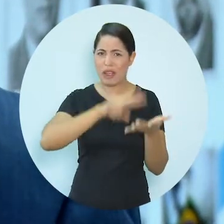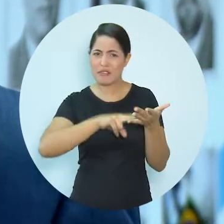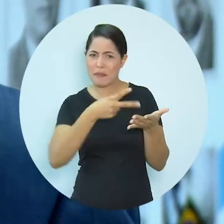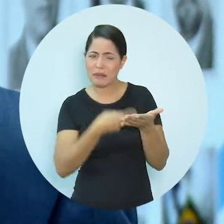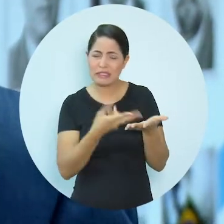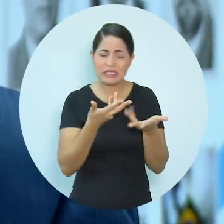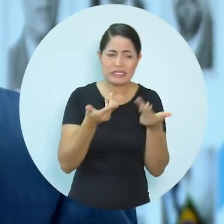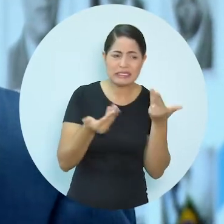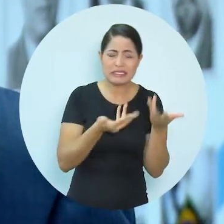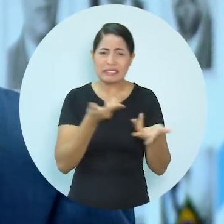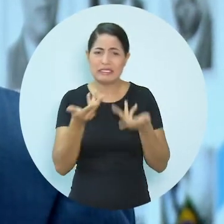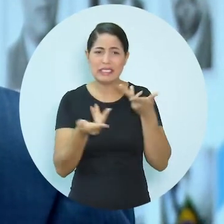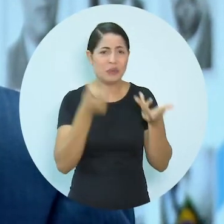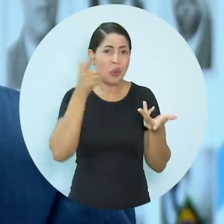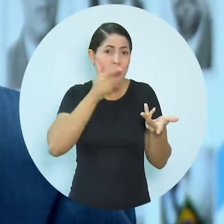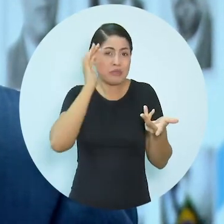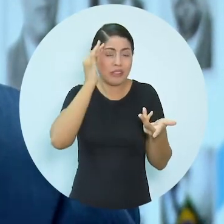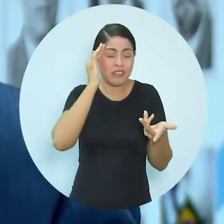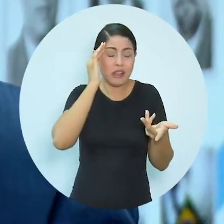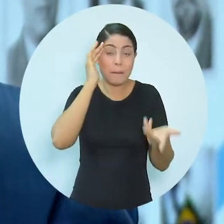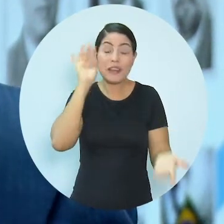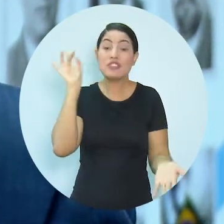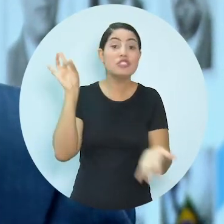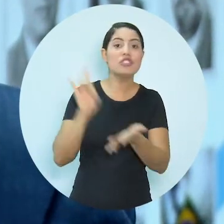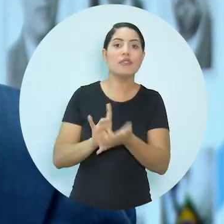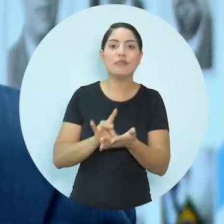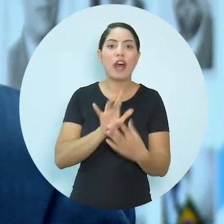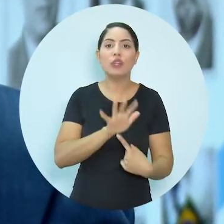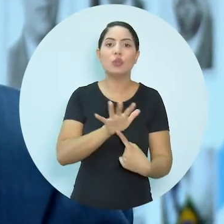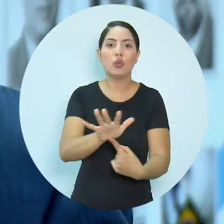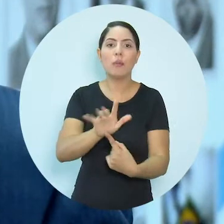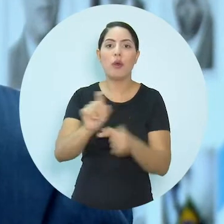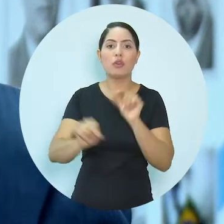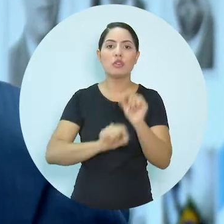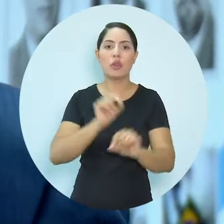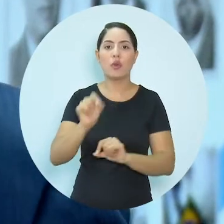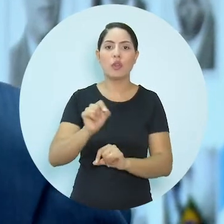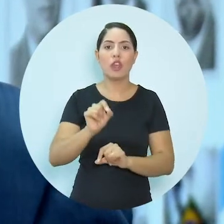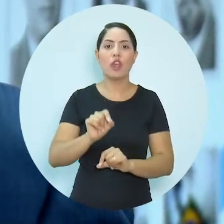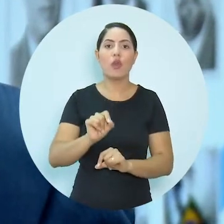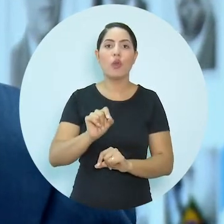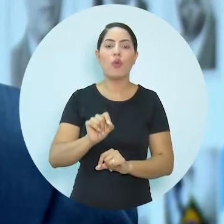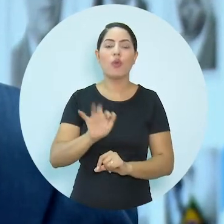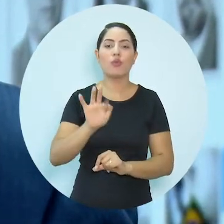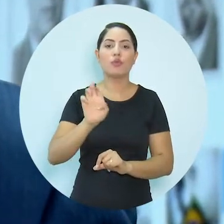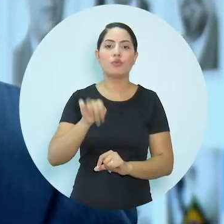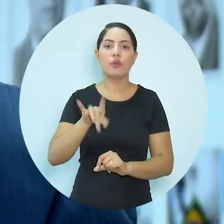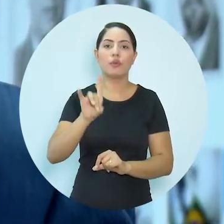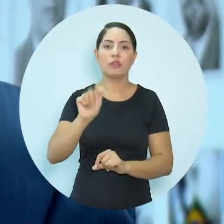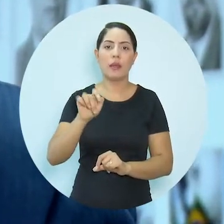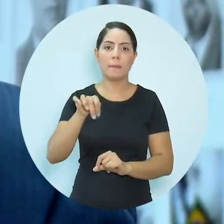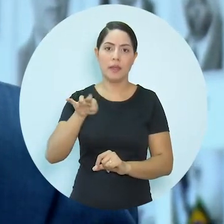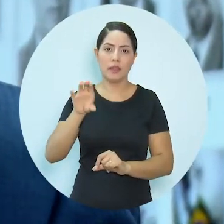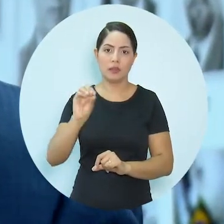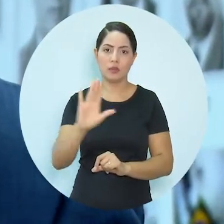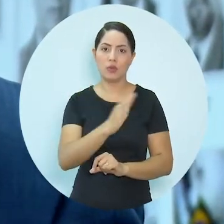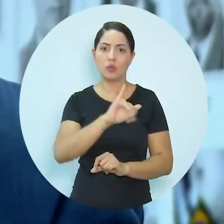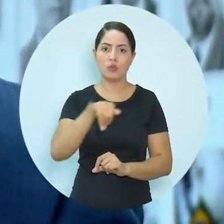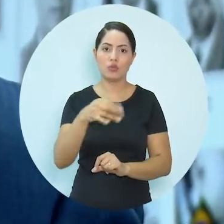criariam dificuldades na interpretação das normas, sem apontar concretamente aquilo que se chama de fundamento jurídico do